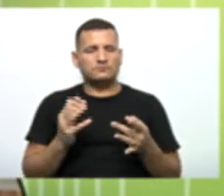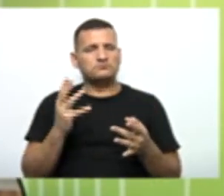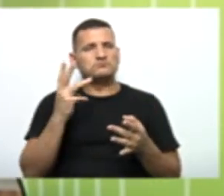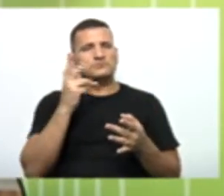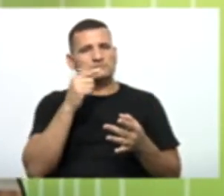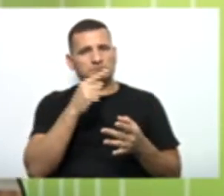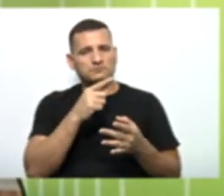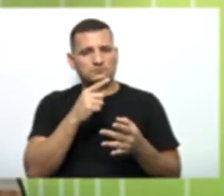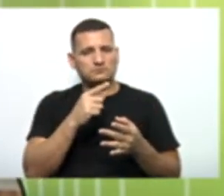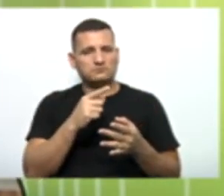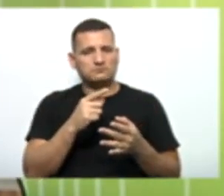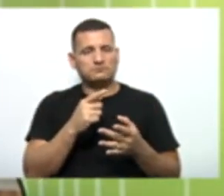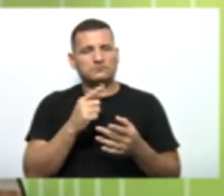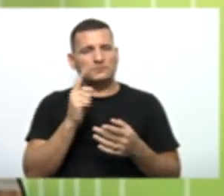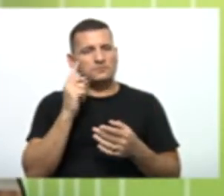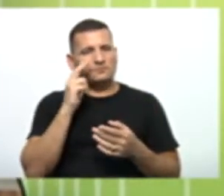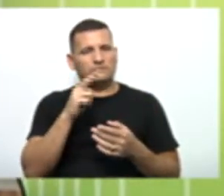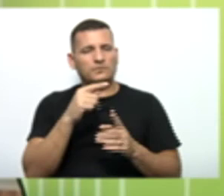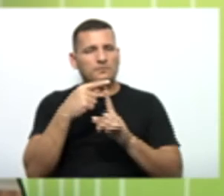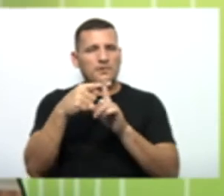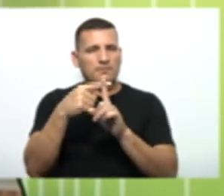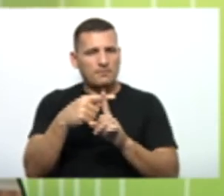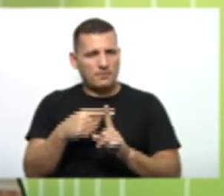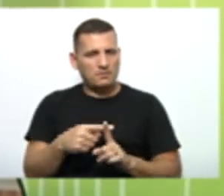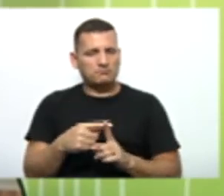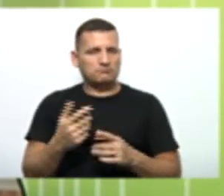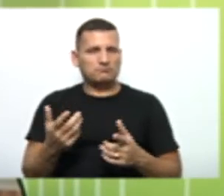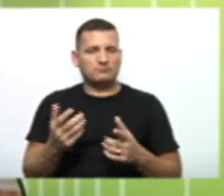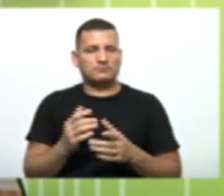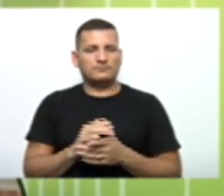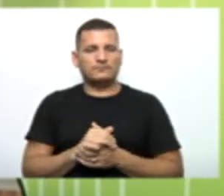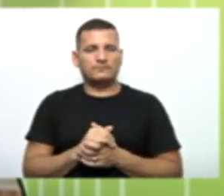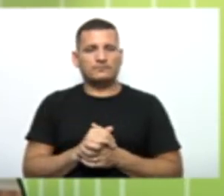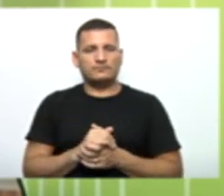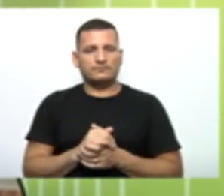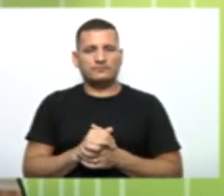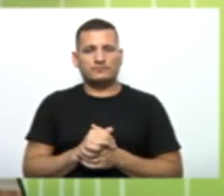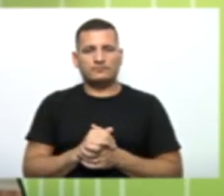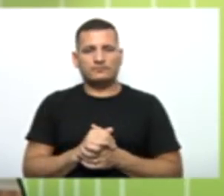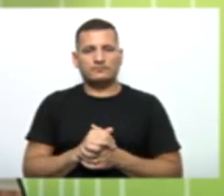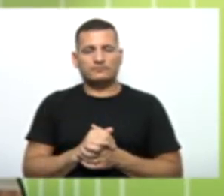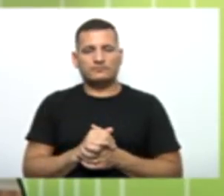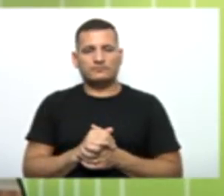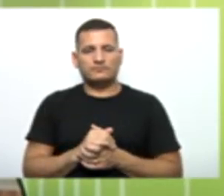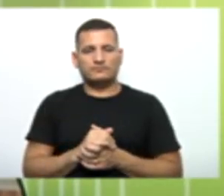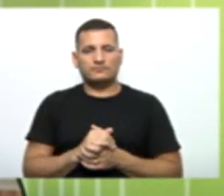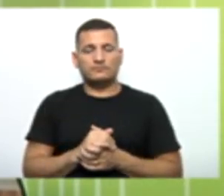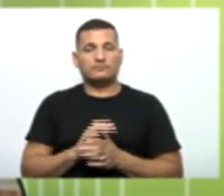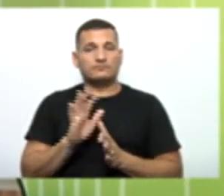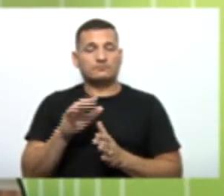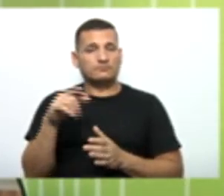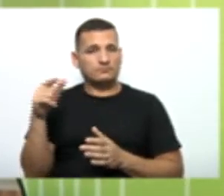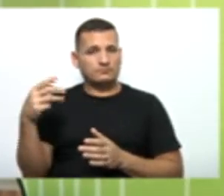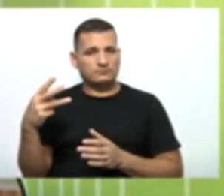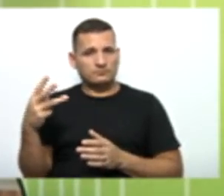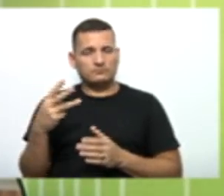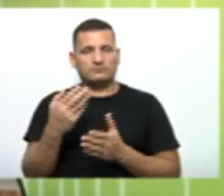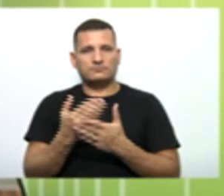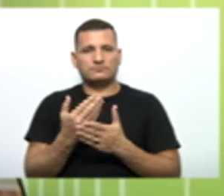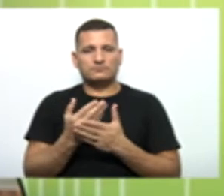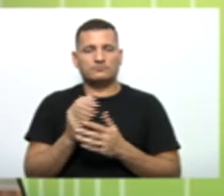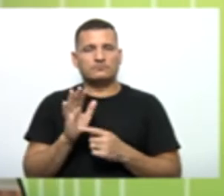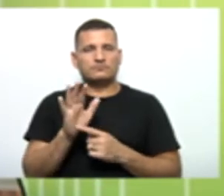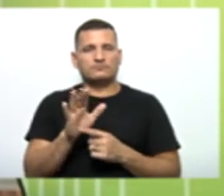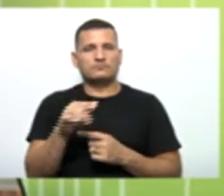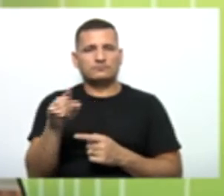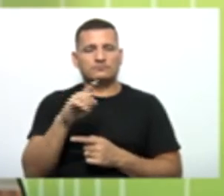né? E já apareceu mais, daí dá tanta dificuldade para fazer. Gente, na terceira aula eu mostrei para vocês que